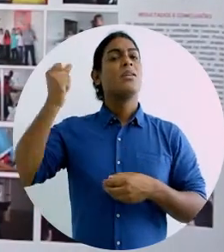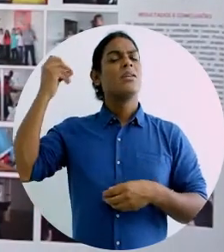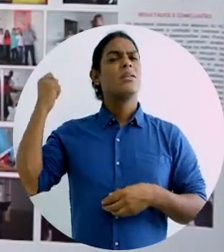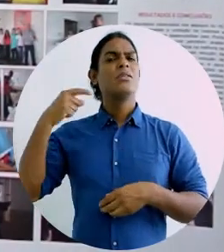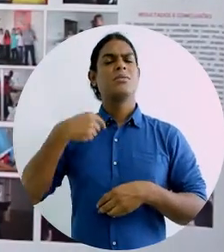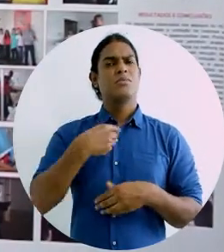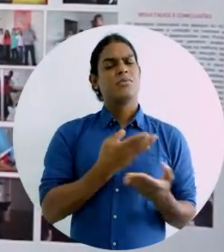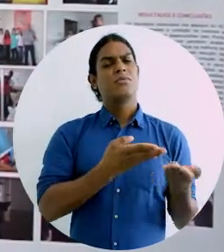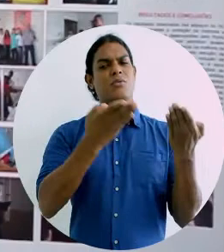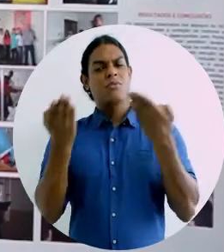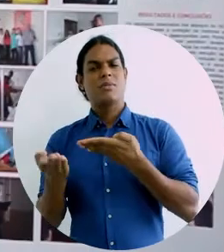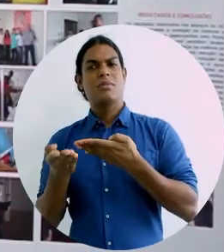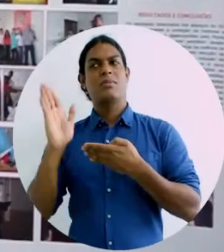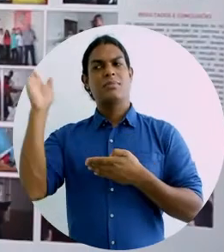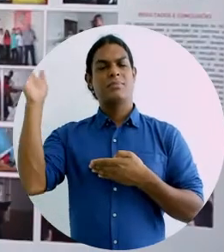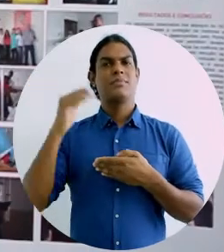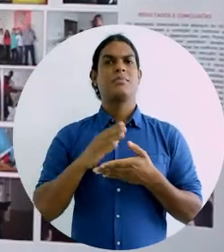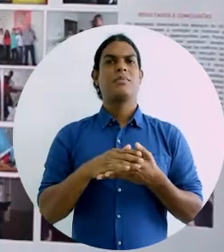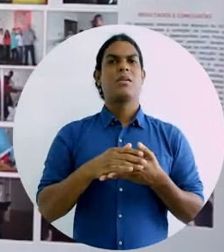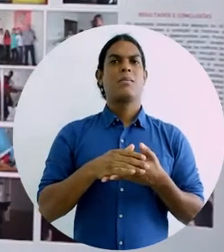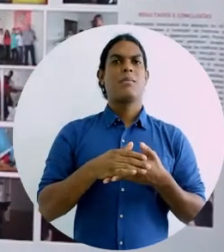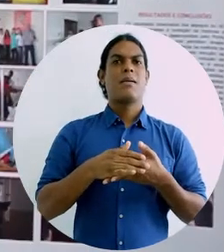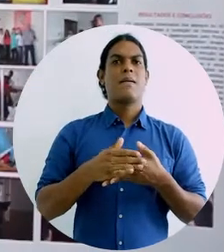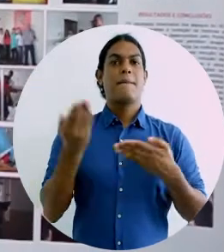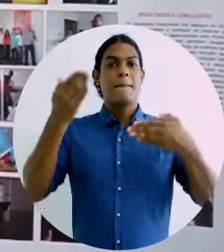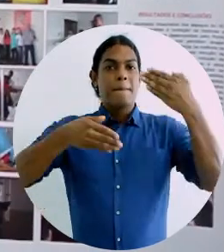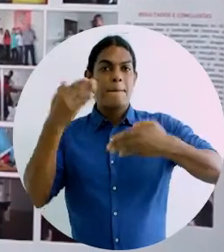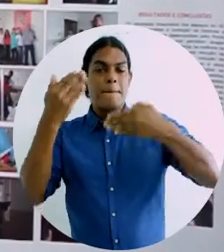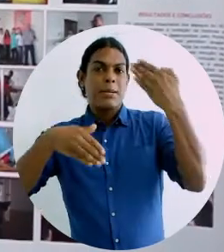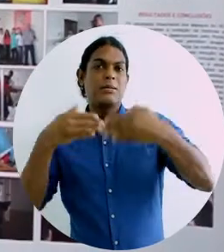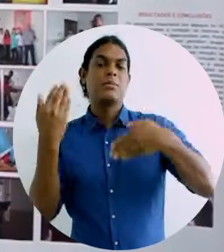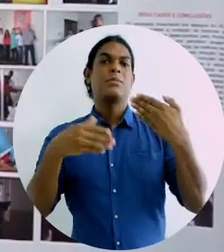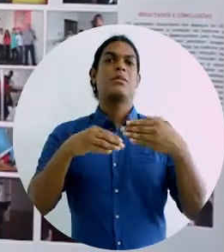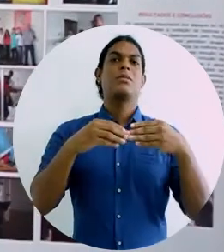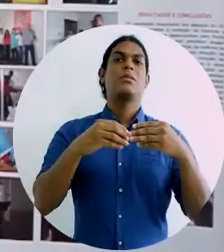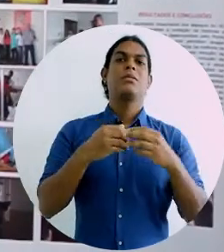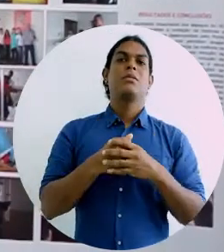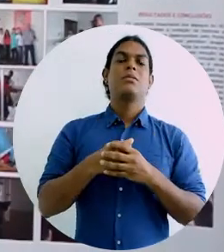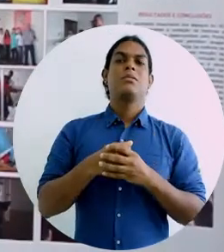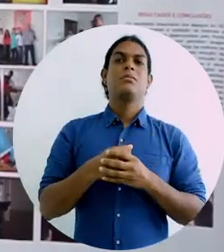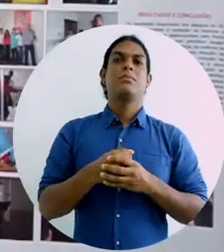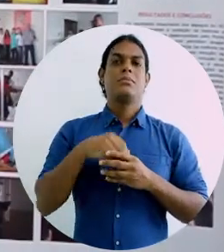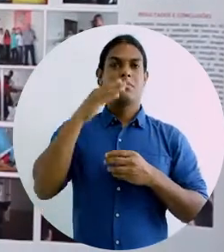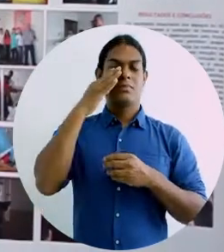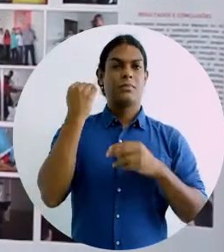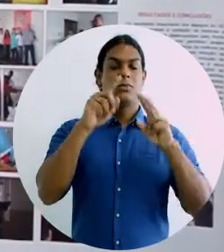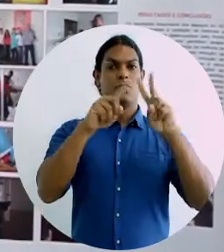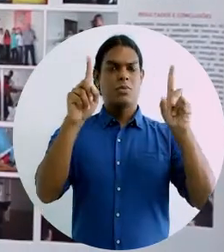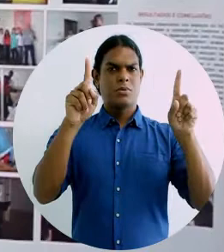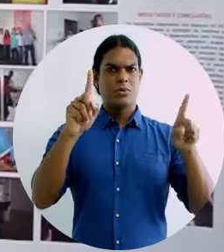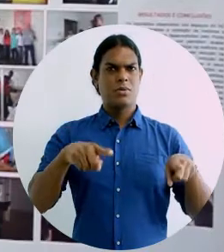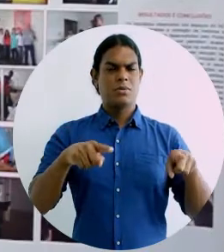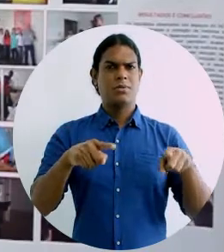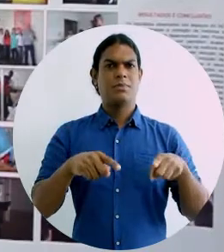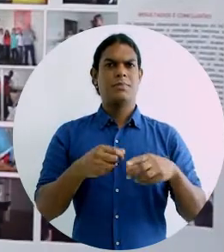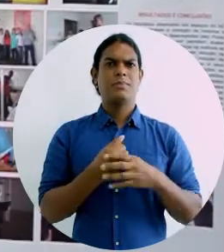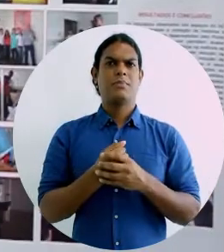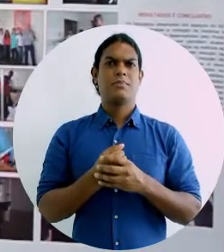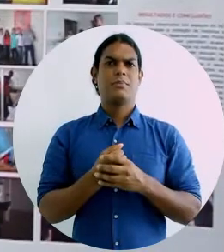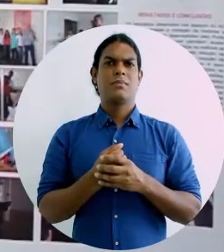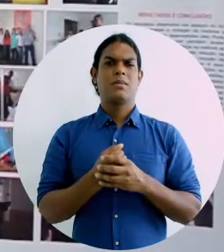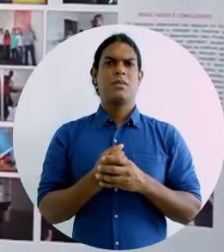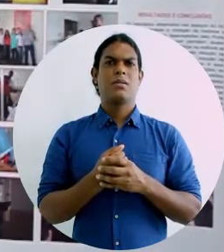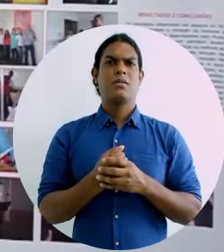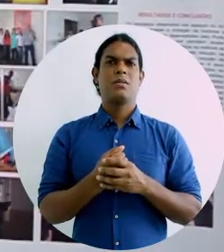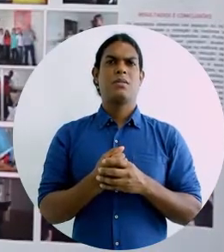projeto. Porque os alunos de biblioteconomia, da quais eu era professor e orientador, eles que vieram para aqui, para